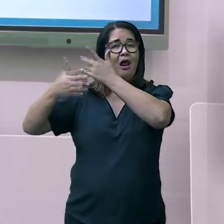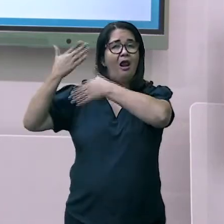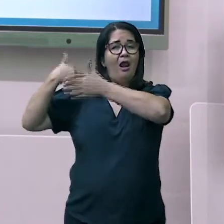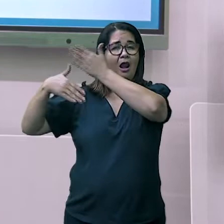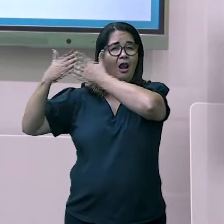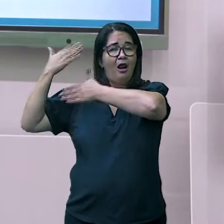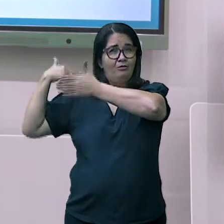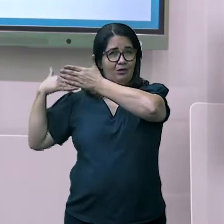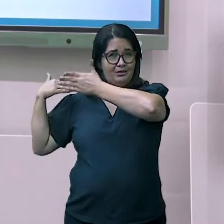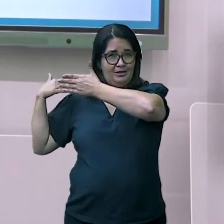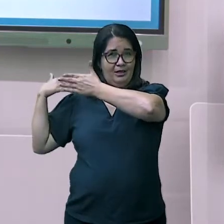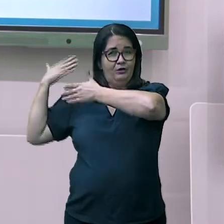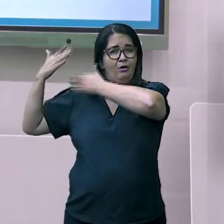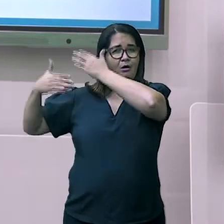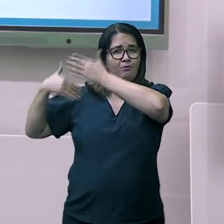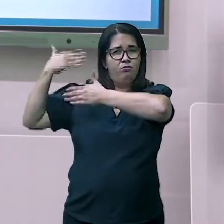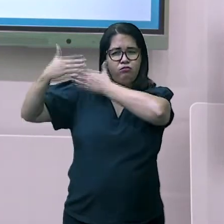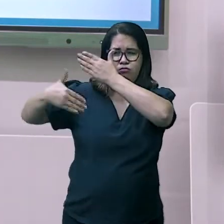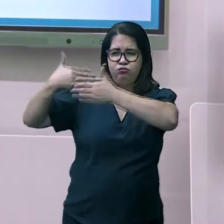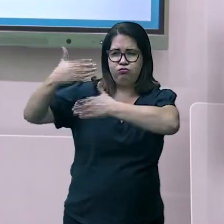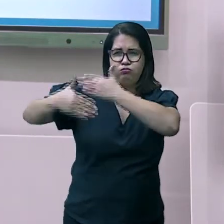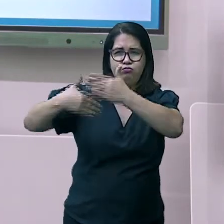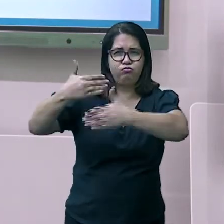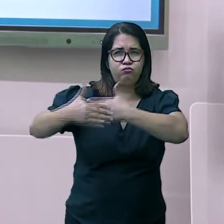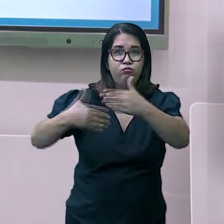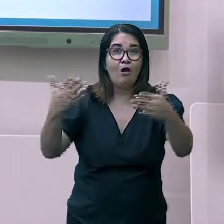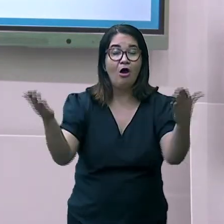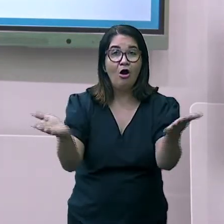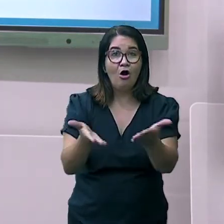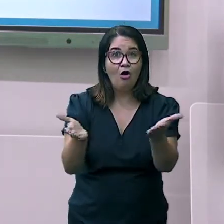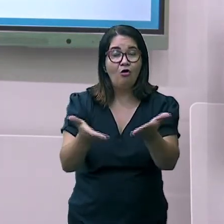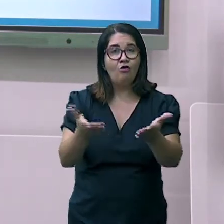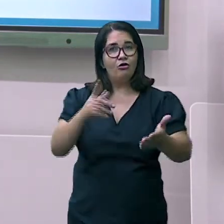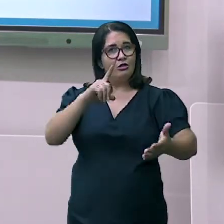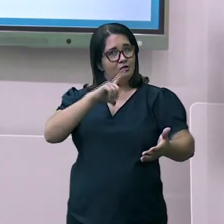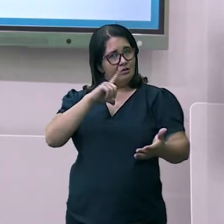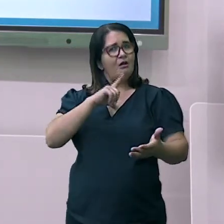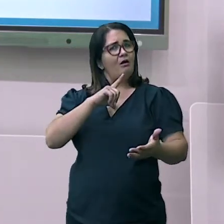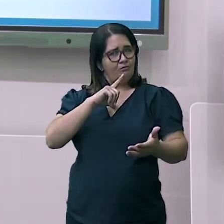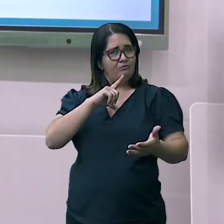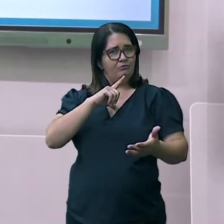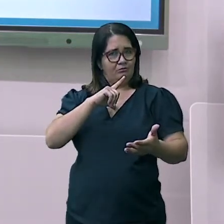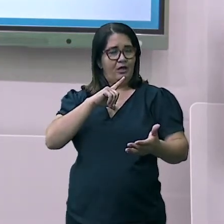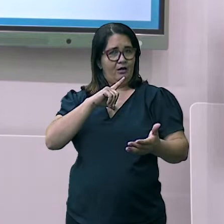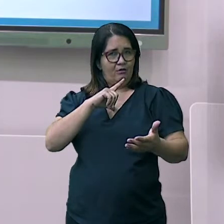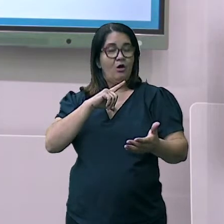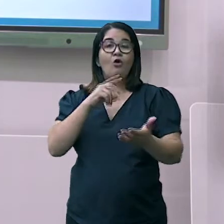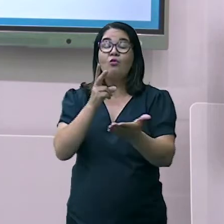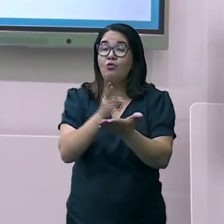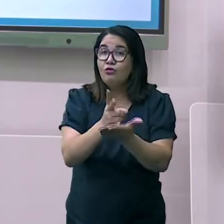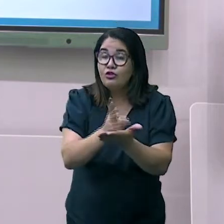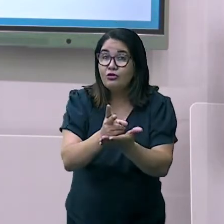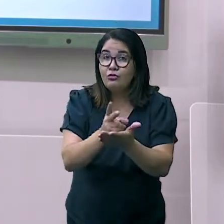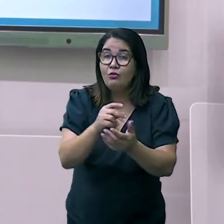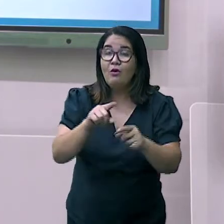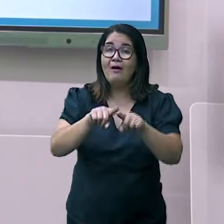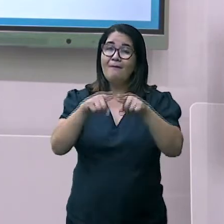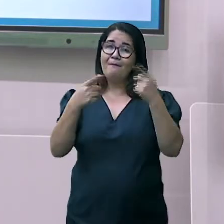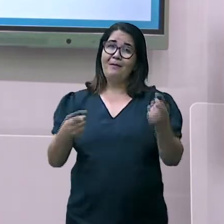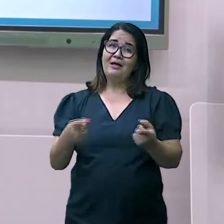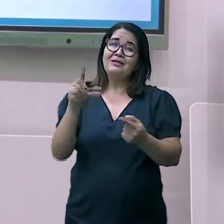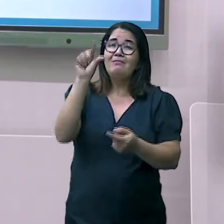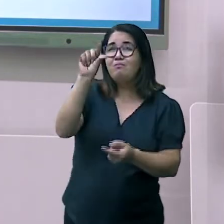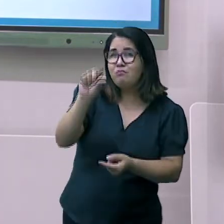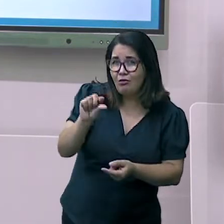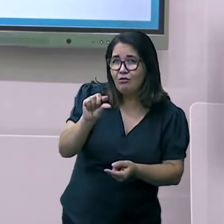por um processo e hoje em dia tem os sapateiros? Tem, mas também tem as fábricas que produzem